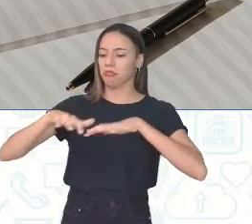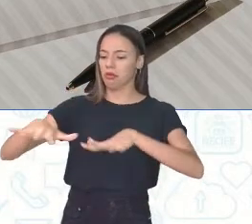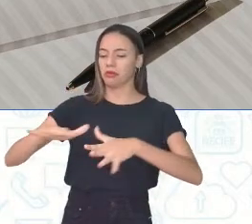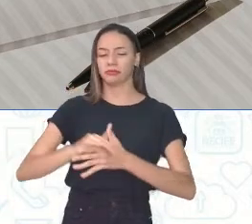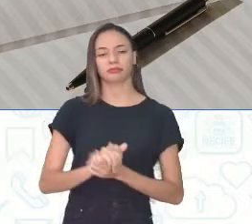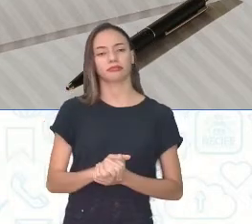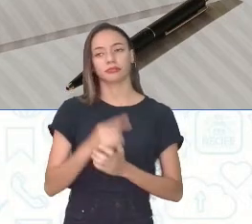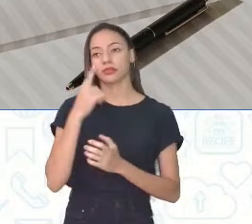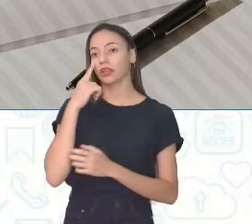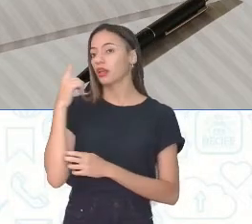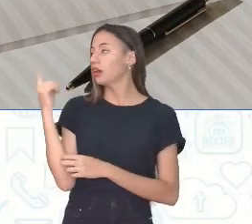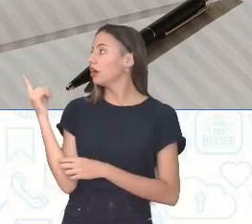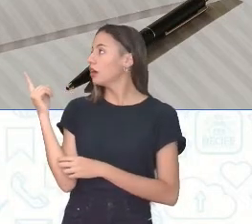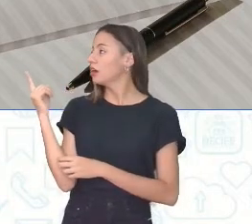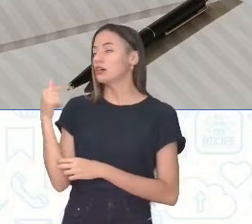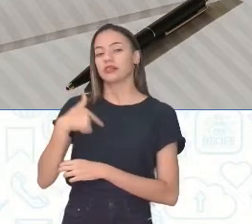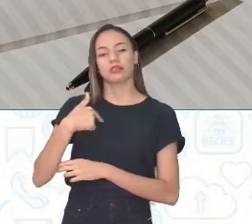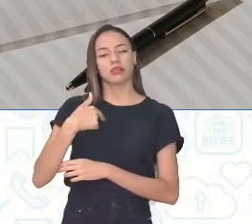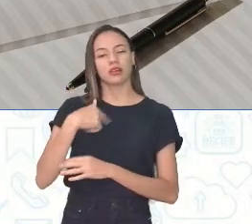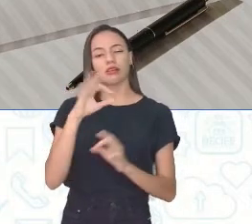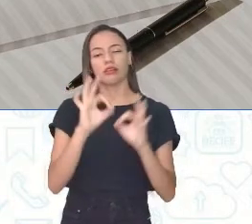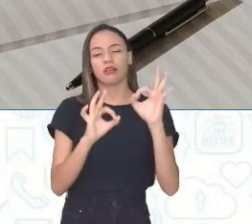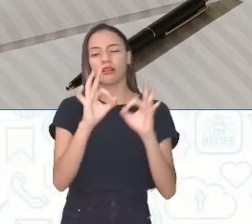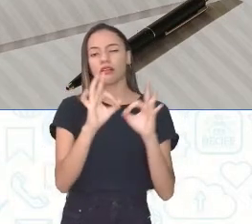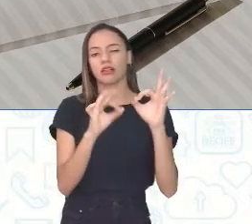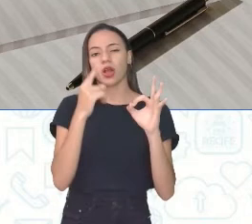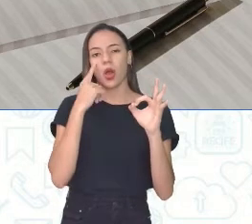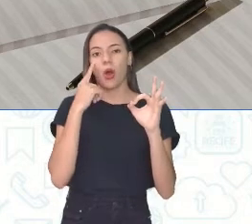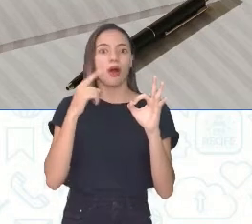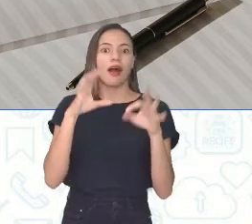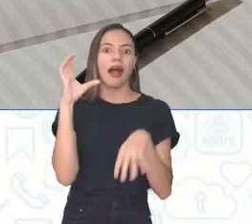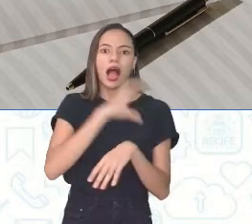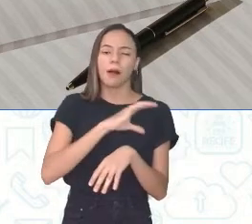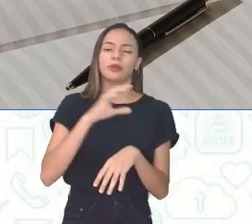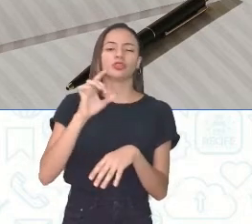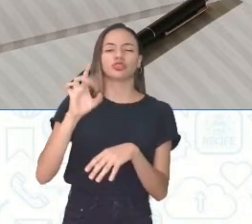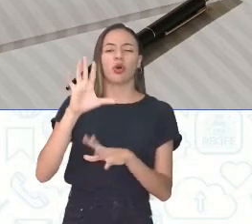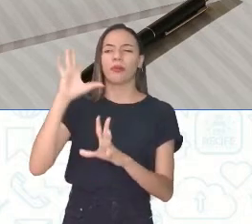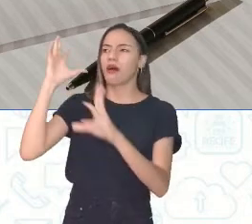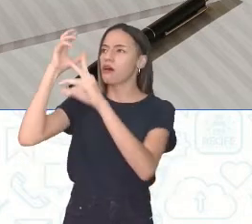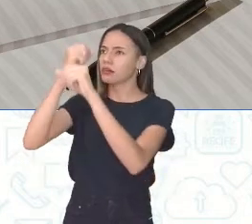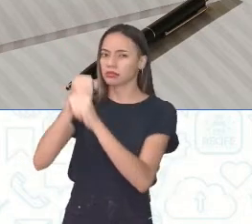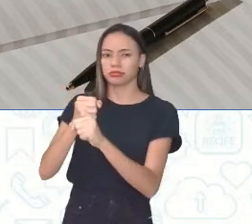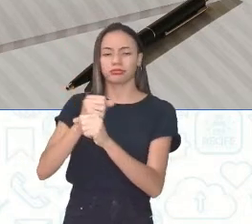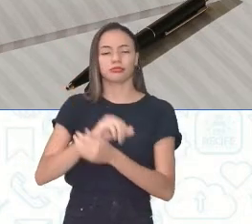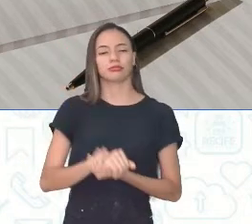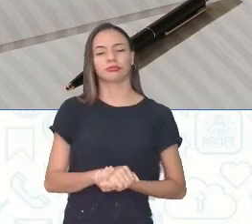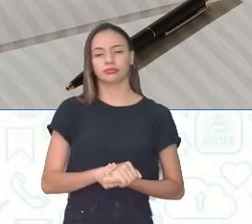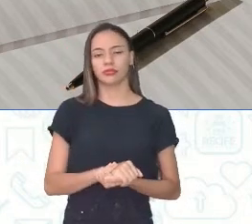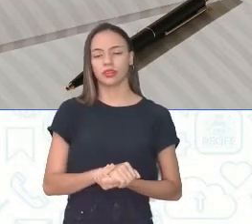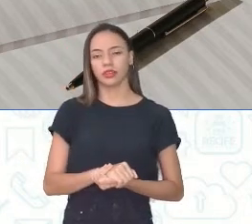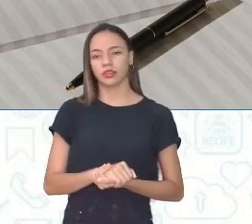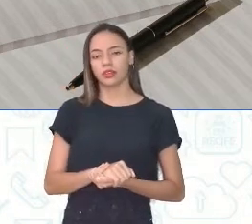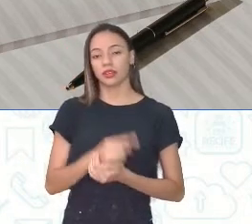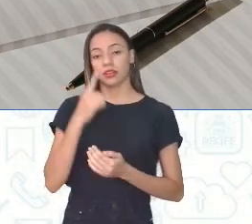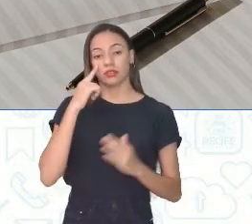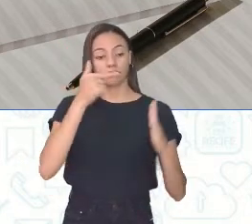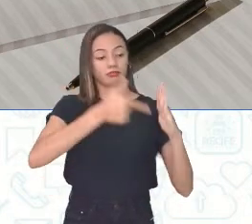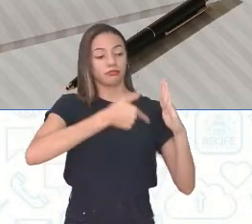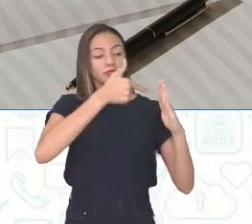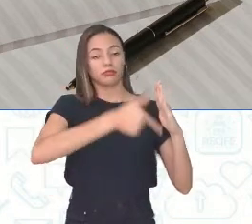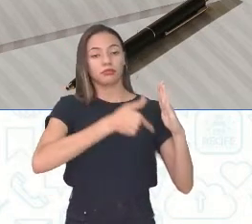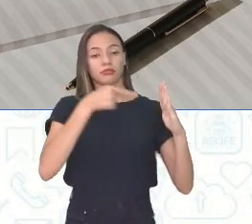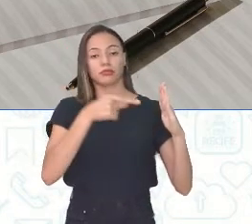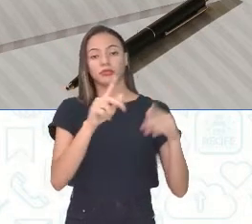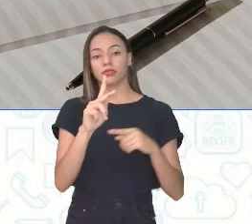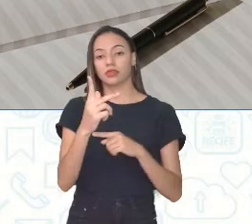novo aí, né? Eu peguei aí alguns, né, que a gente passou na carreira para a gente refrescar um pouco a memória. Então, a princípio, o home office foi